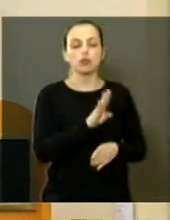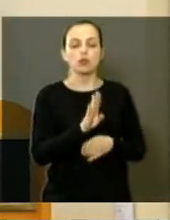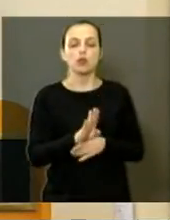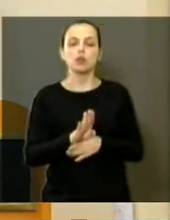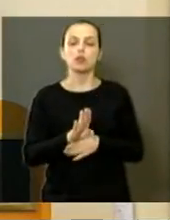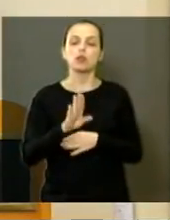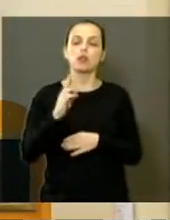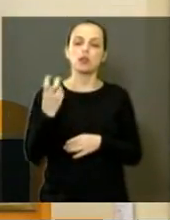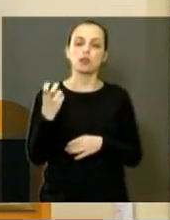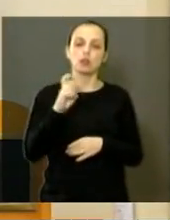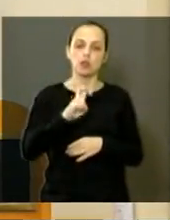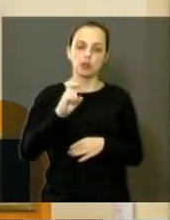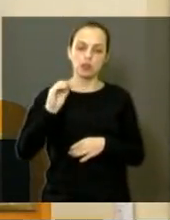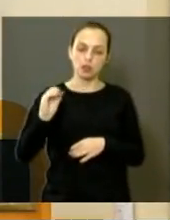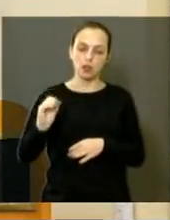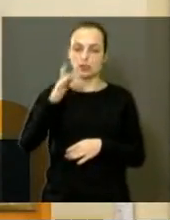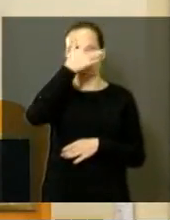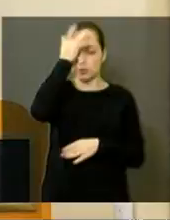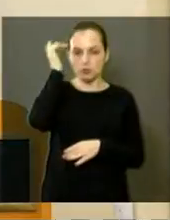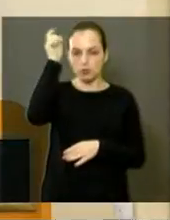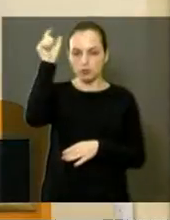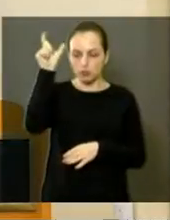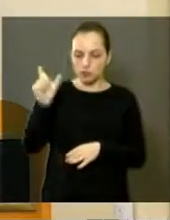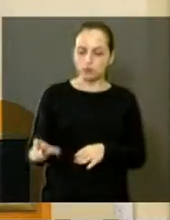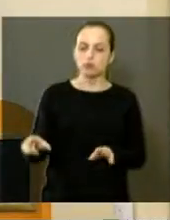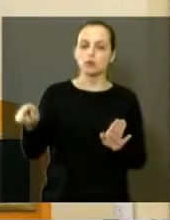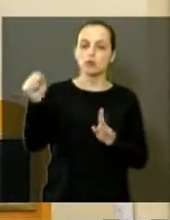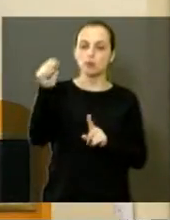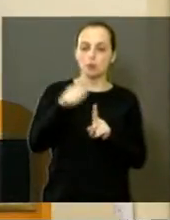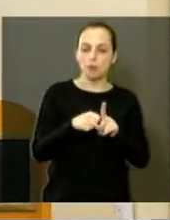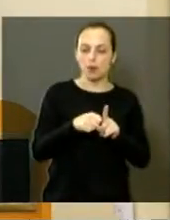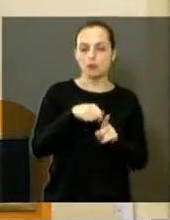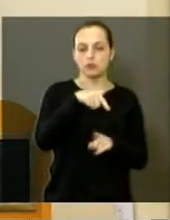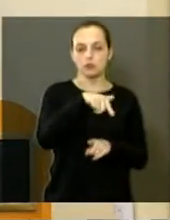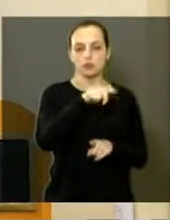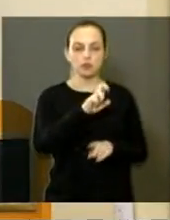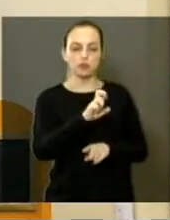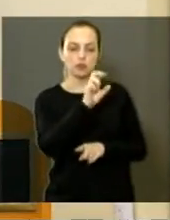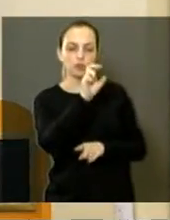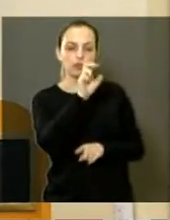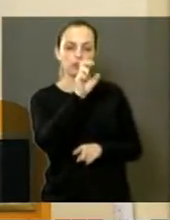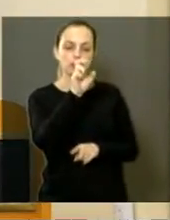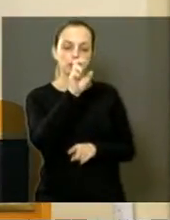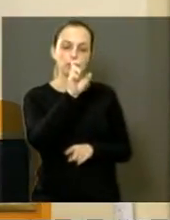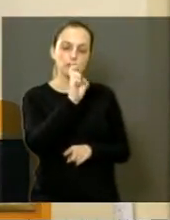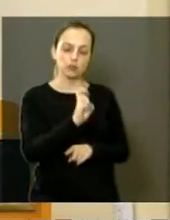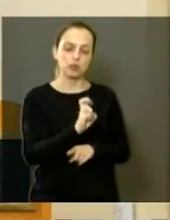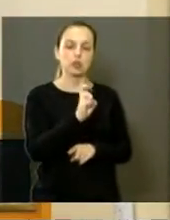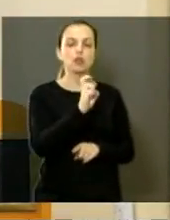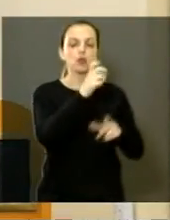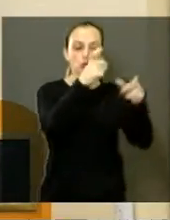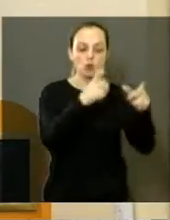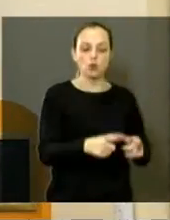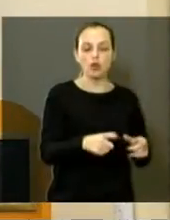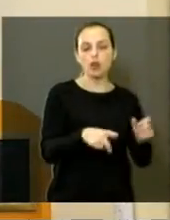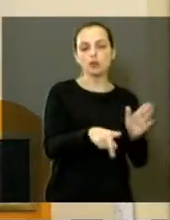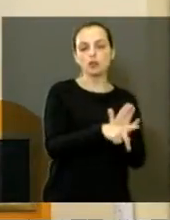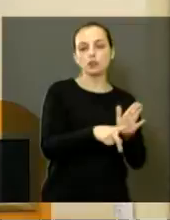500 pacientes por mês, né? Tem 75 pontos de hemodiálise, né? Então a gente tem